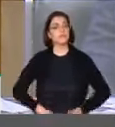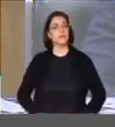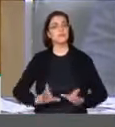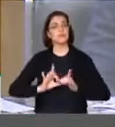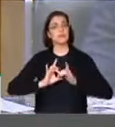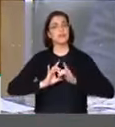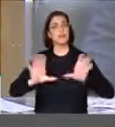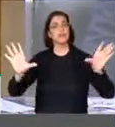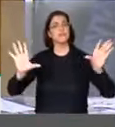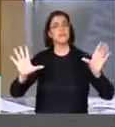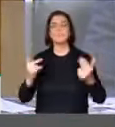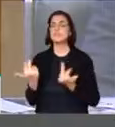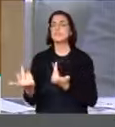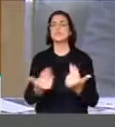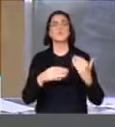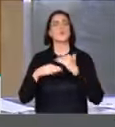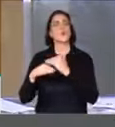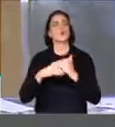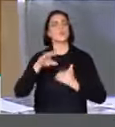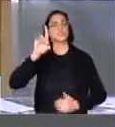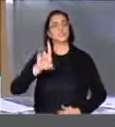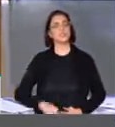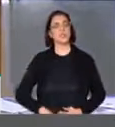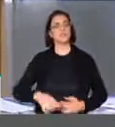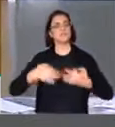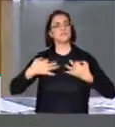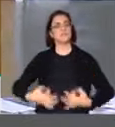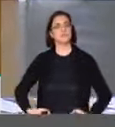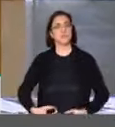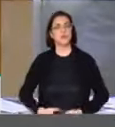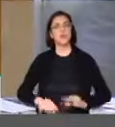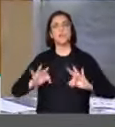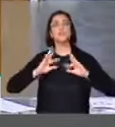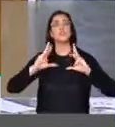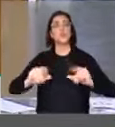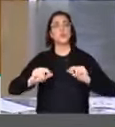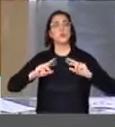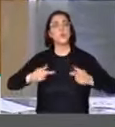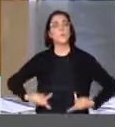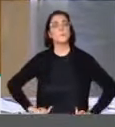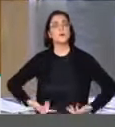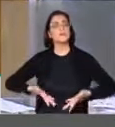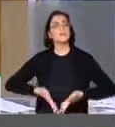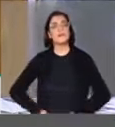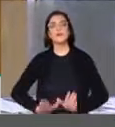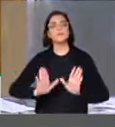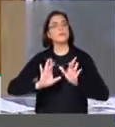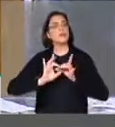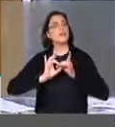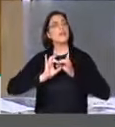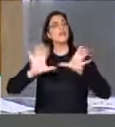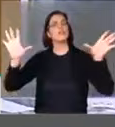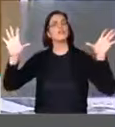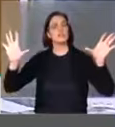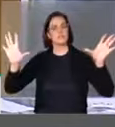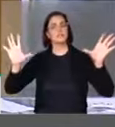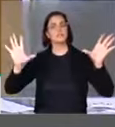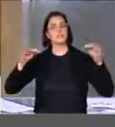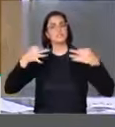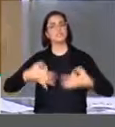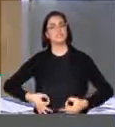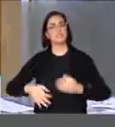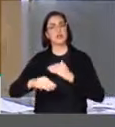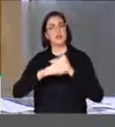igual em dignidade e em direitos. Todo ser humano nasce livre, igual em dignidade